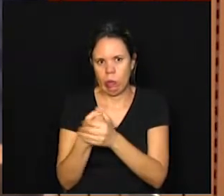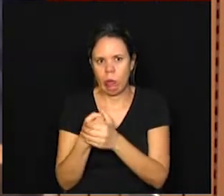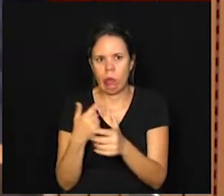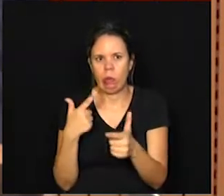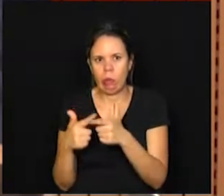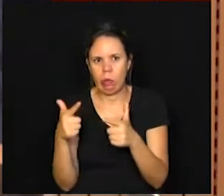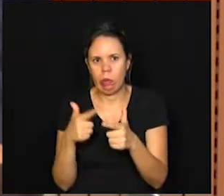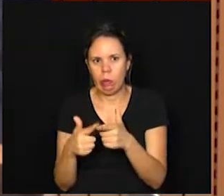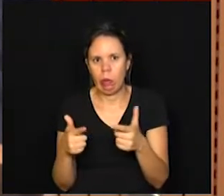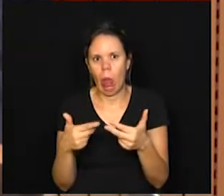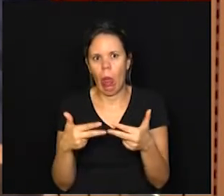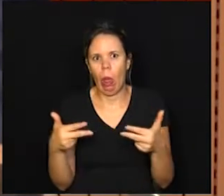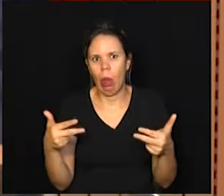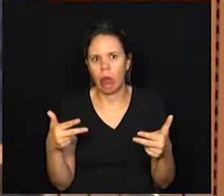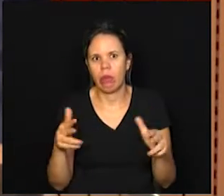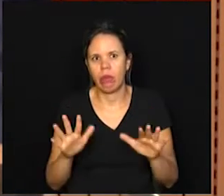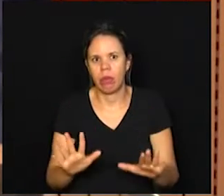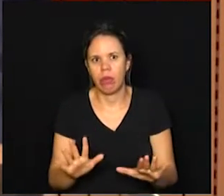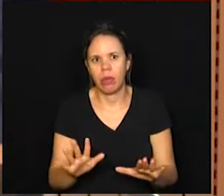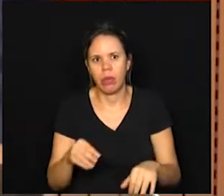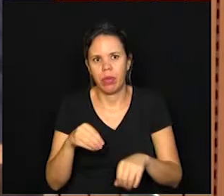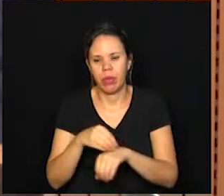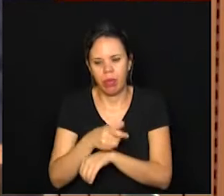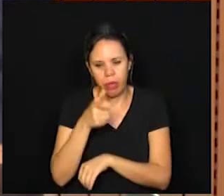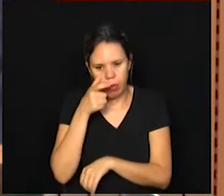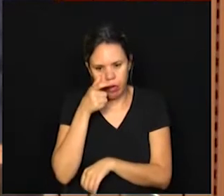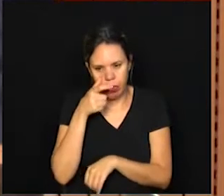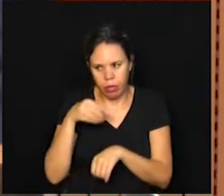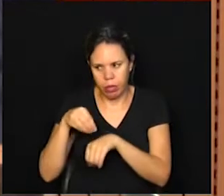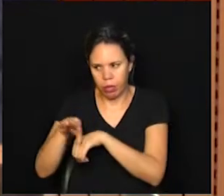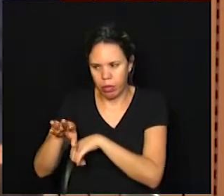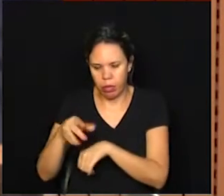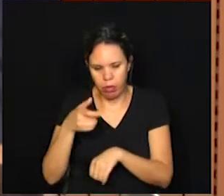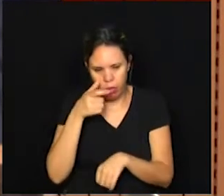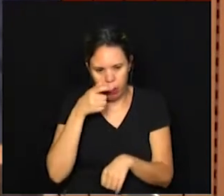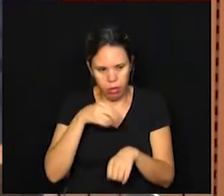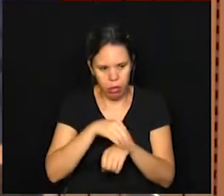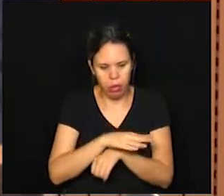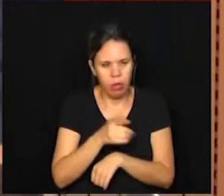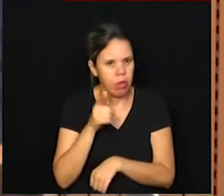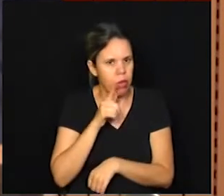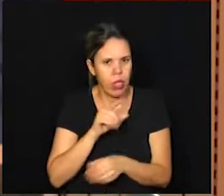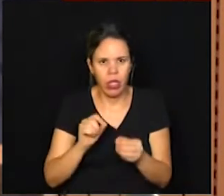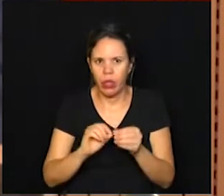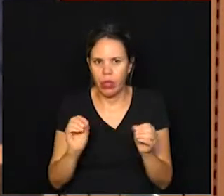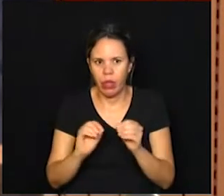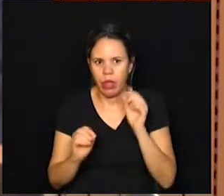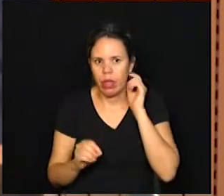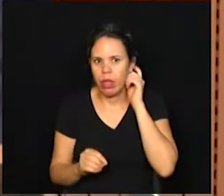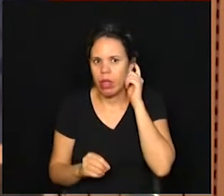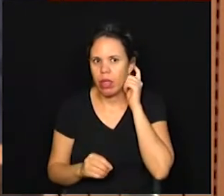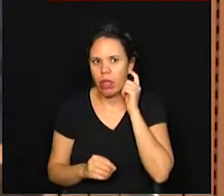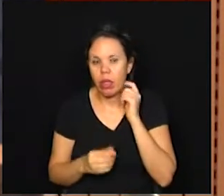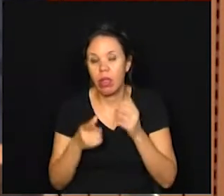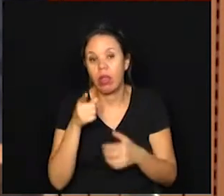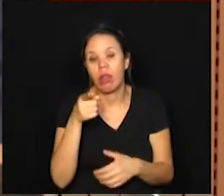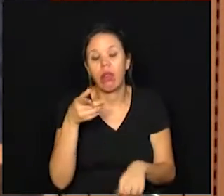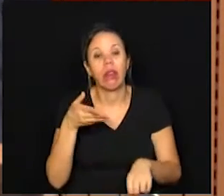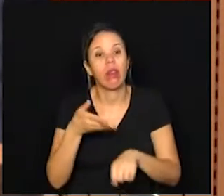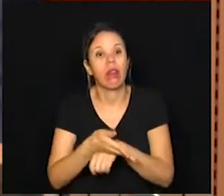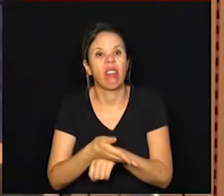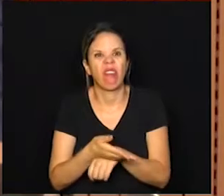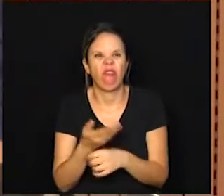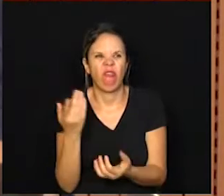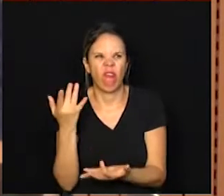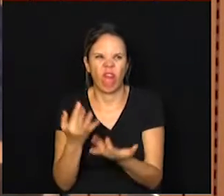Virgílio olha, guarda e passa, olha e passa, mas você não consegue fazer nada a não ser que você entre no